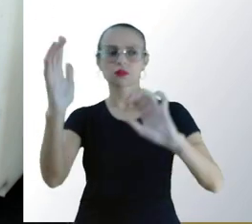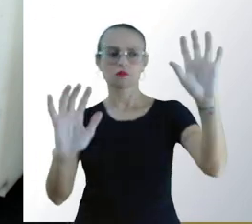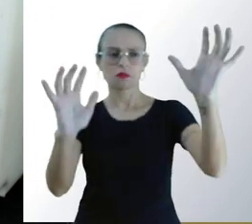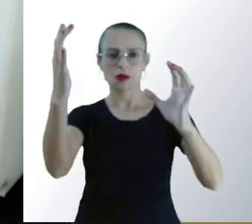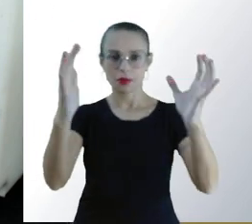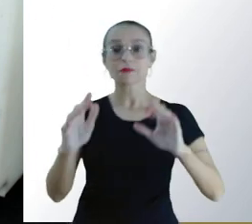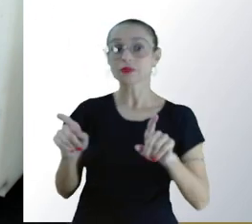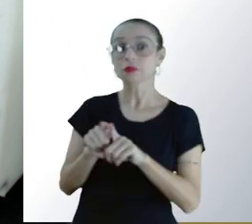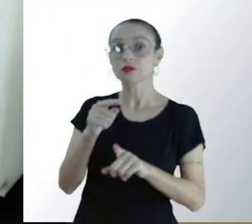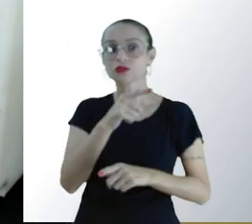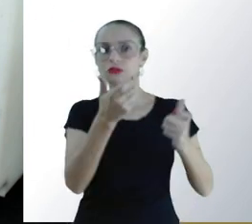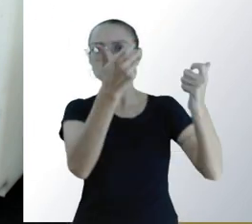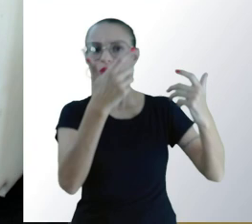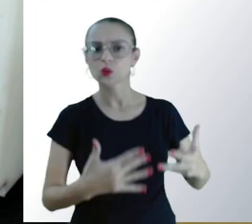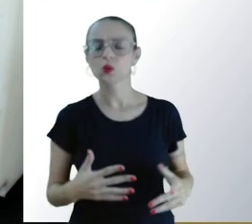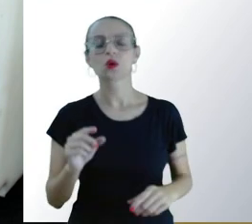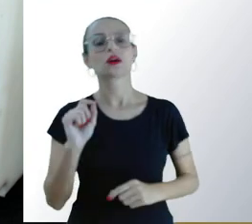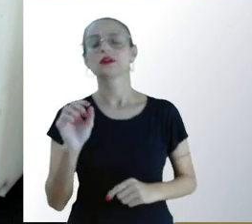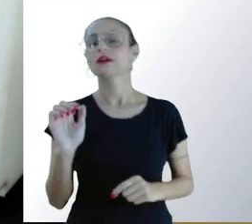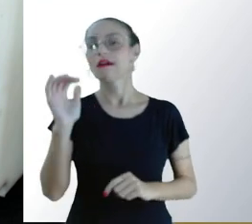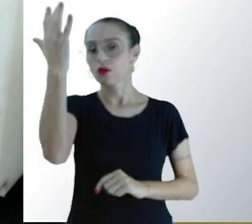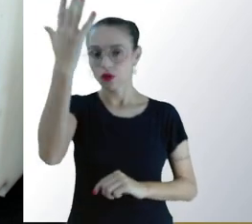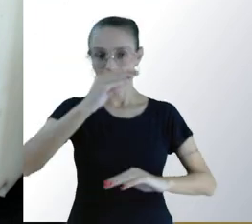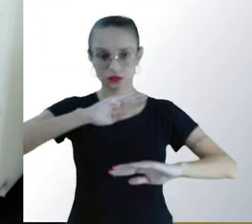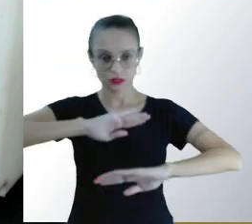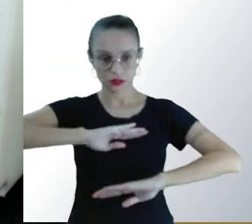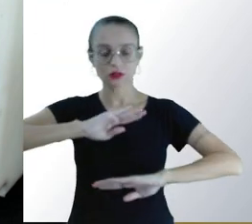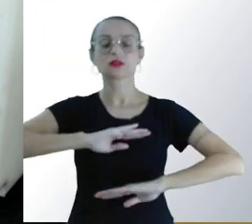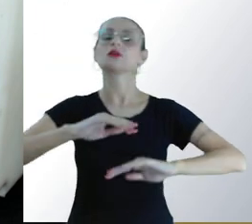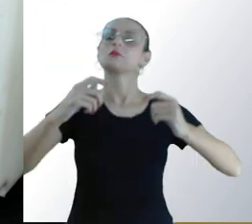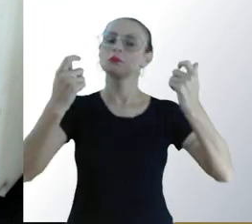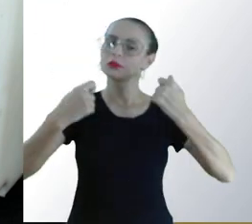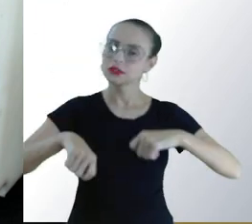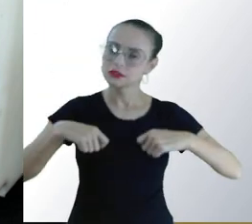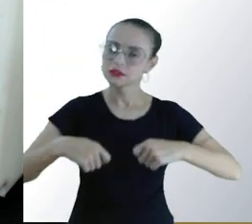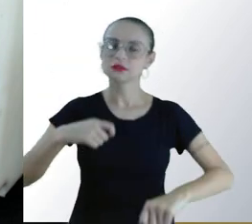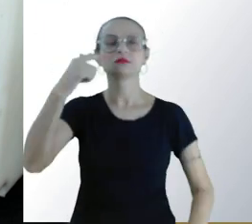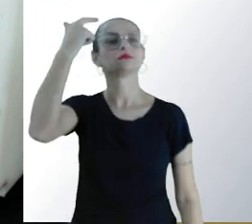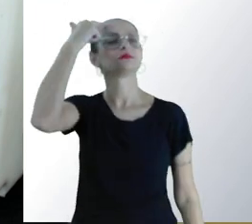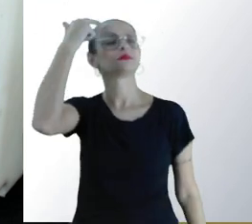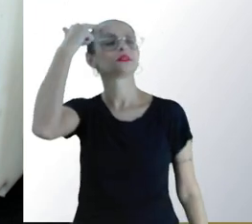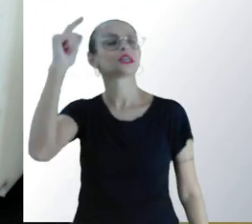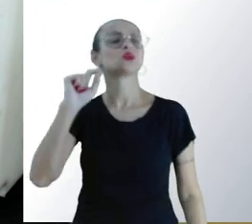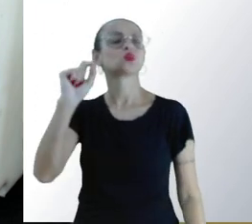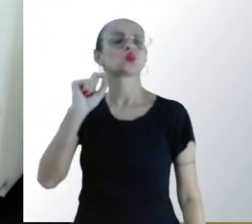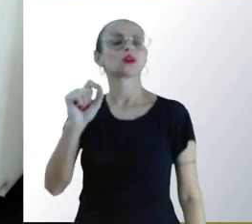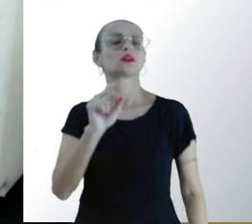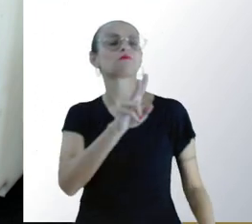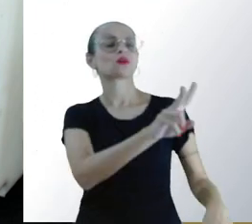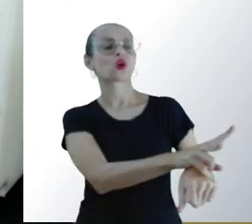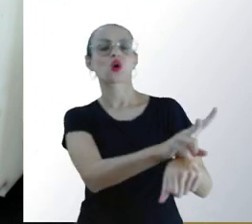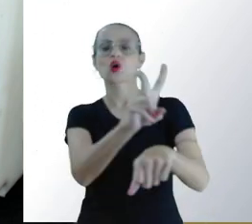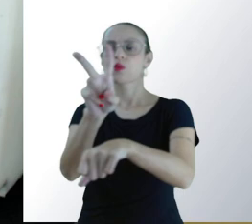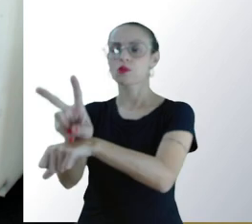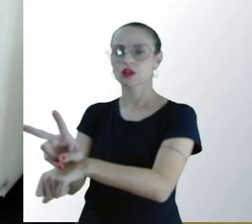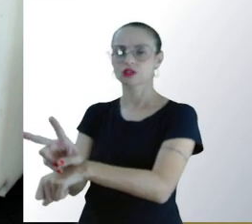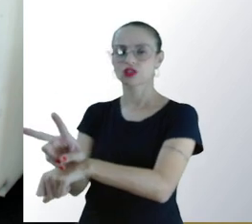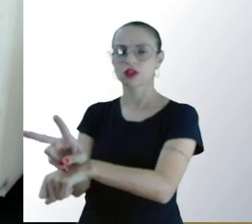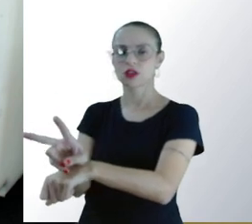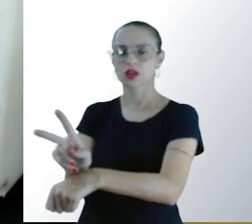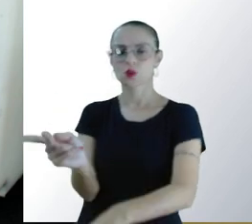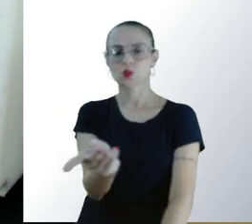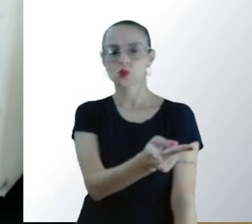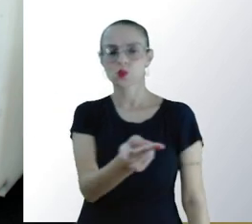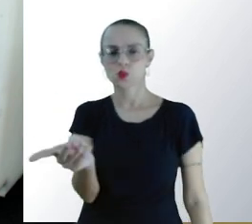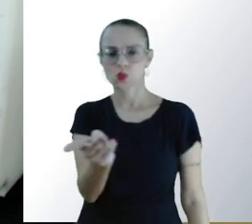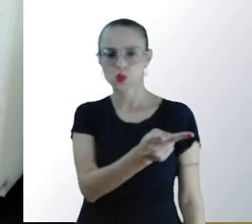que você disse, né? Em acontecendo a situação, eu preciso pensar primeiro em proteger os dois, né? Proteger